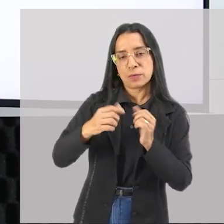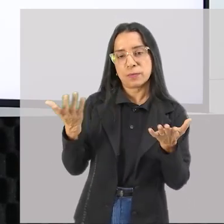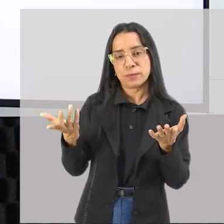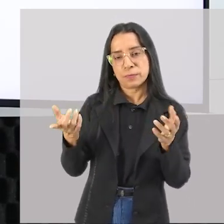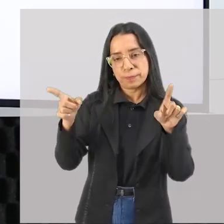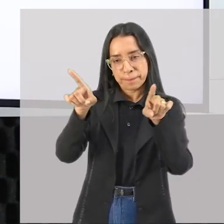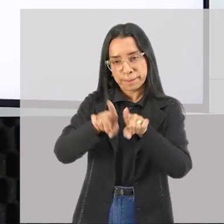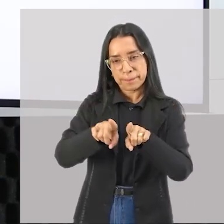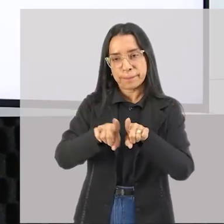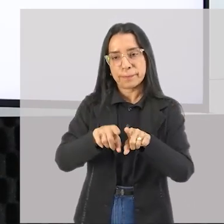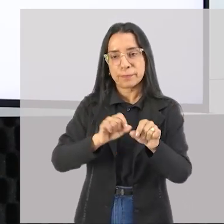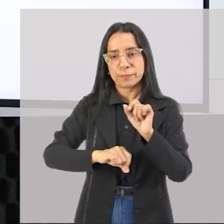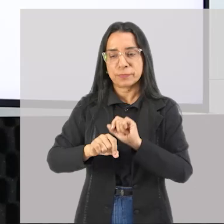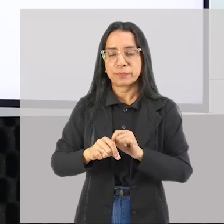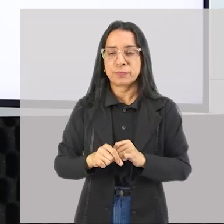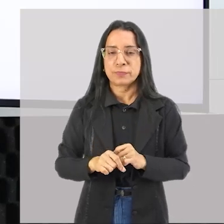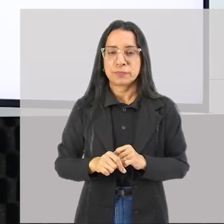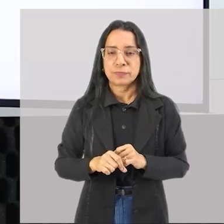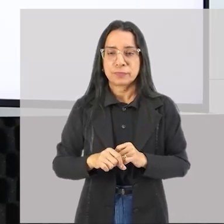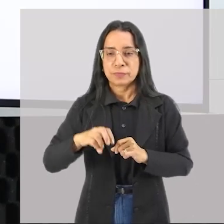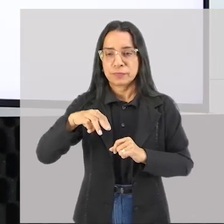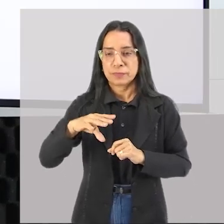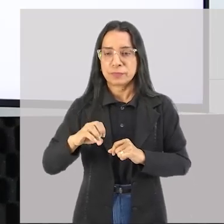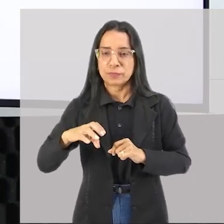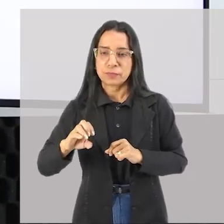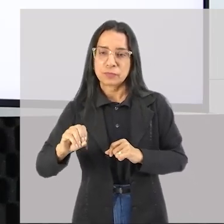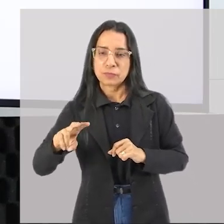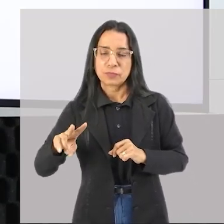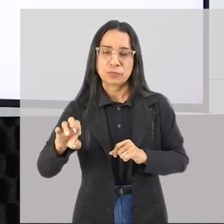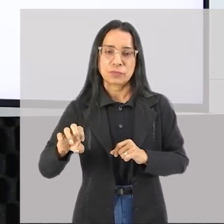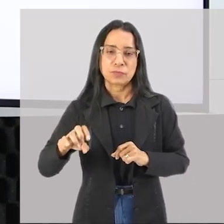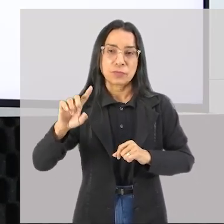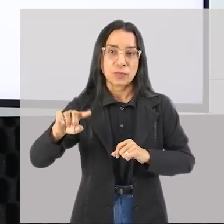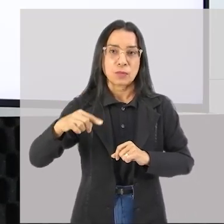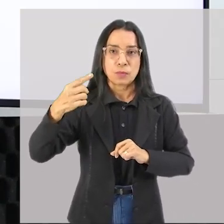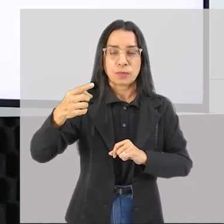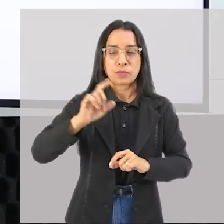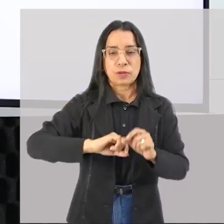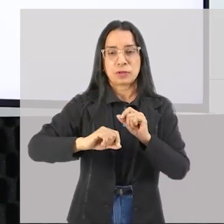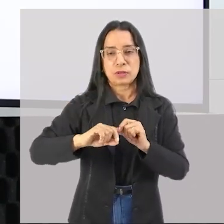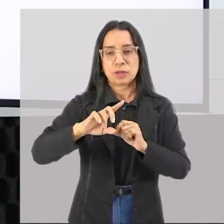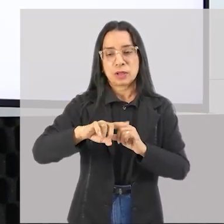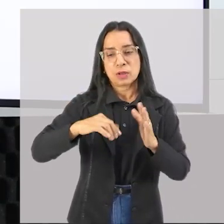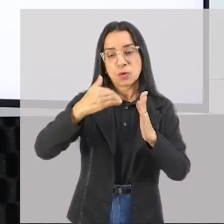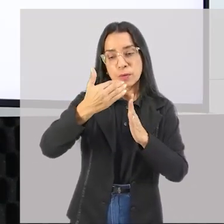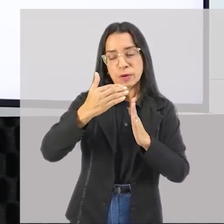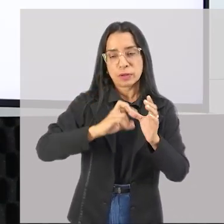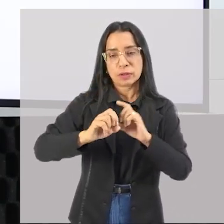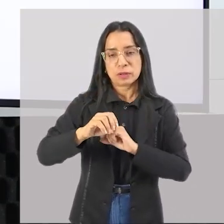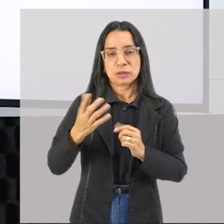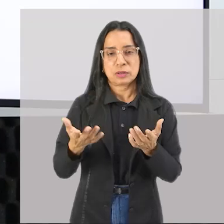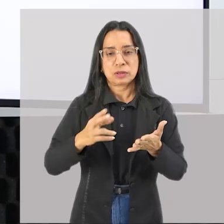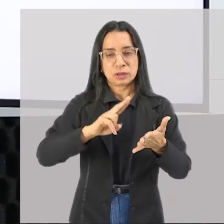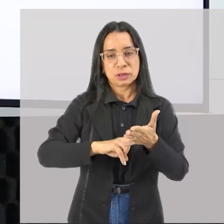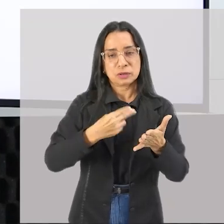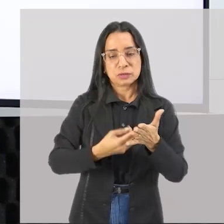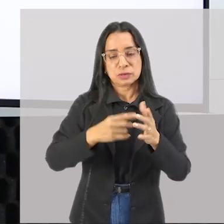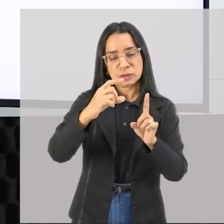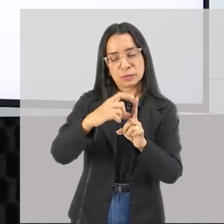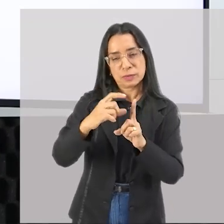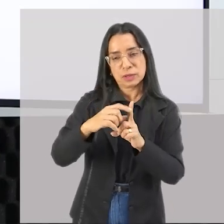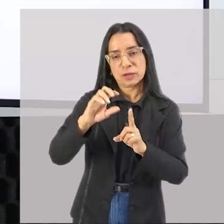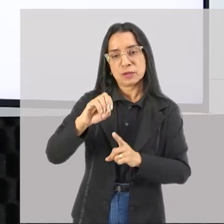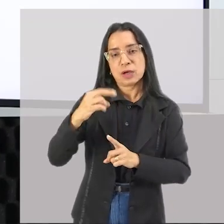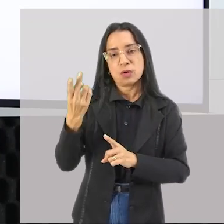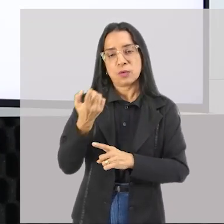Also, também. Moreover, além do mais. Você pode analisar a questão assim, traduzindo as palavras,